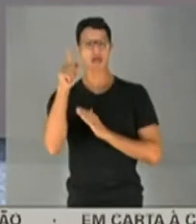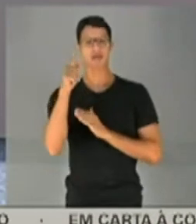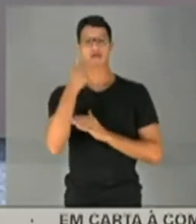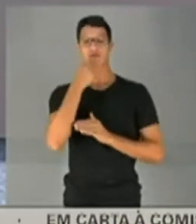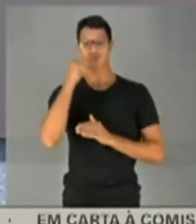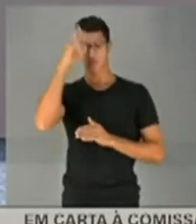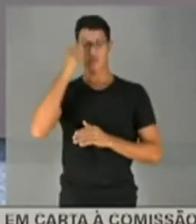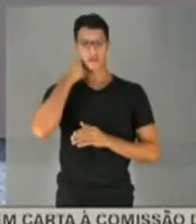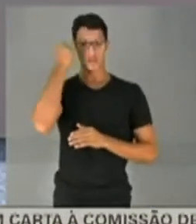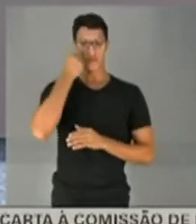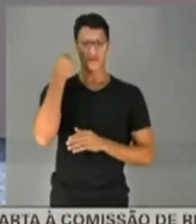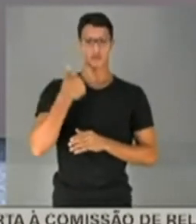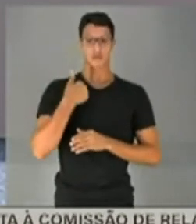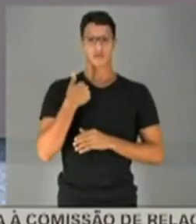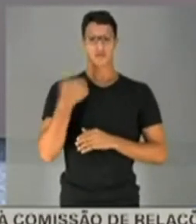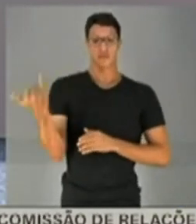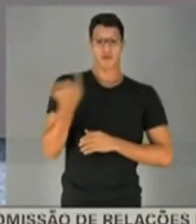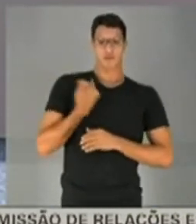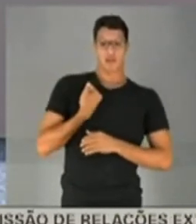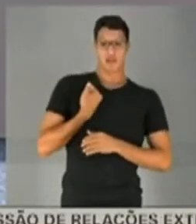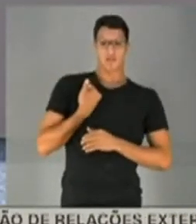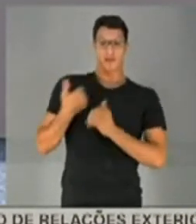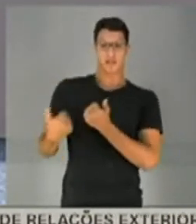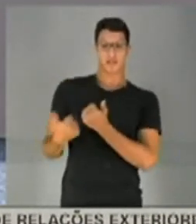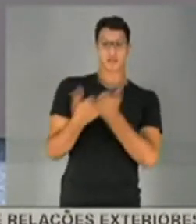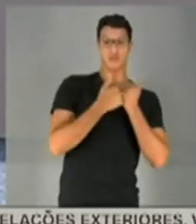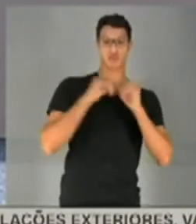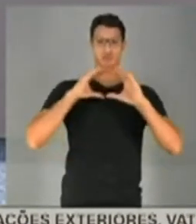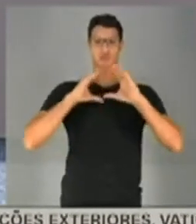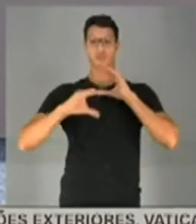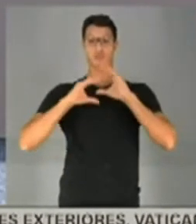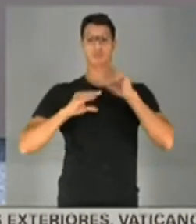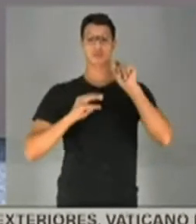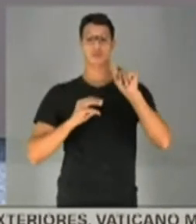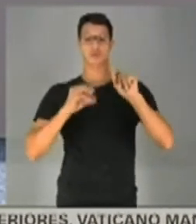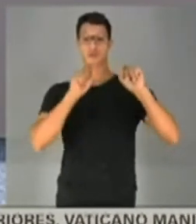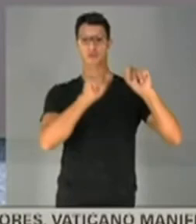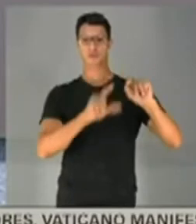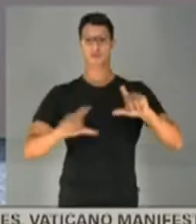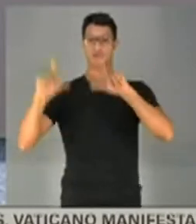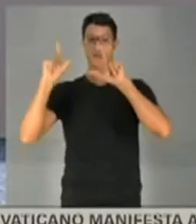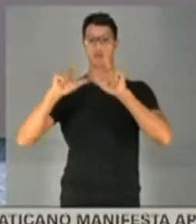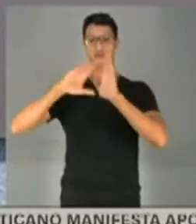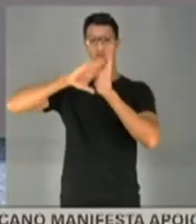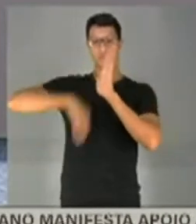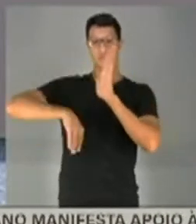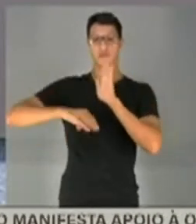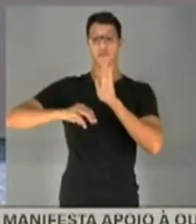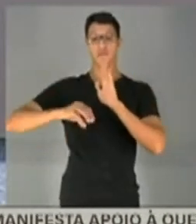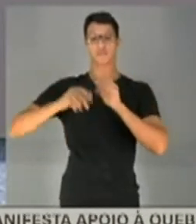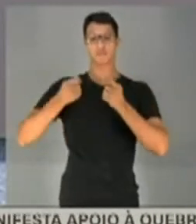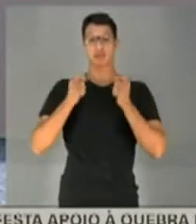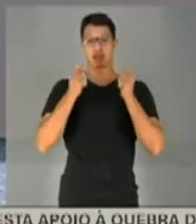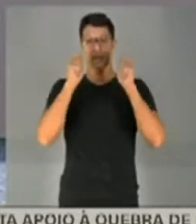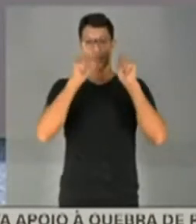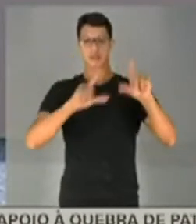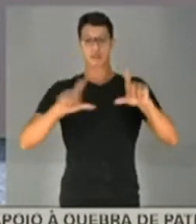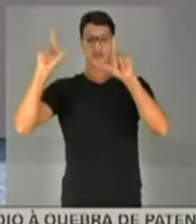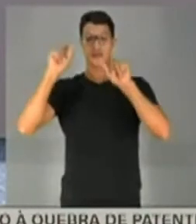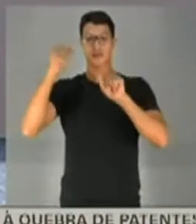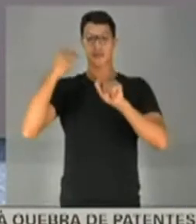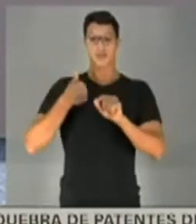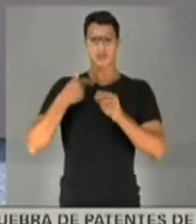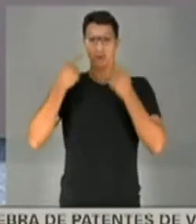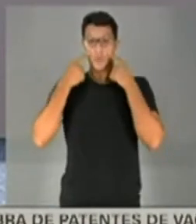senhoras senadoras, eu fui informado pela assessoria de comunicação de que o slide tinha sido retirado da apresentação de slides, que eu